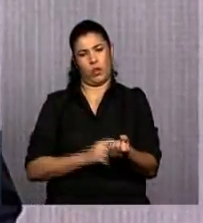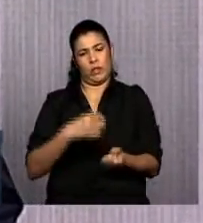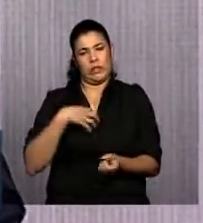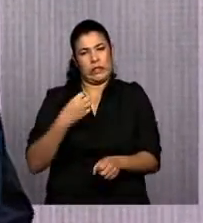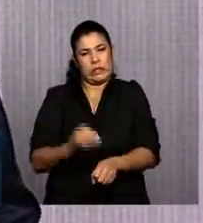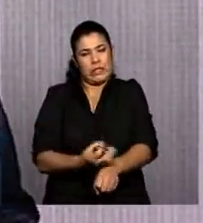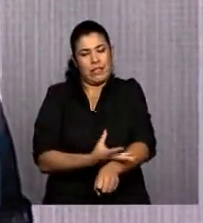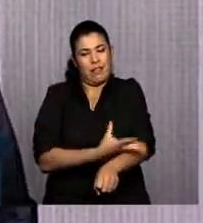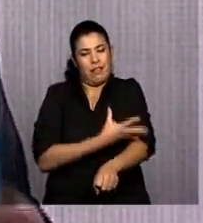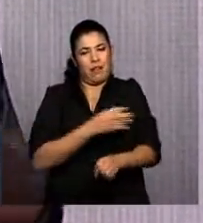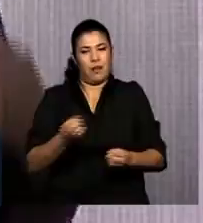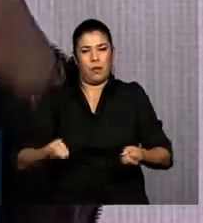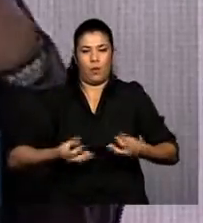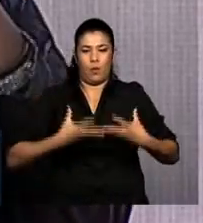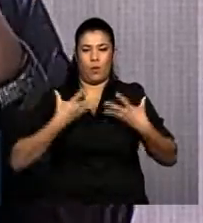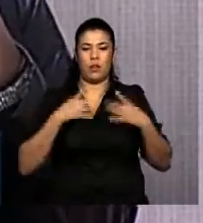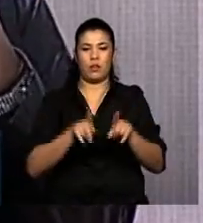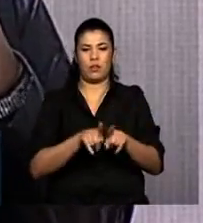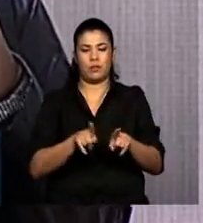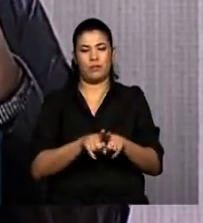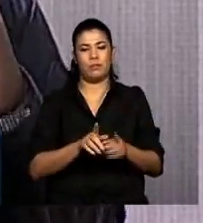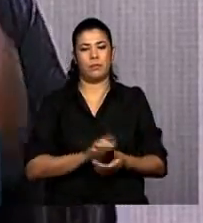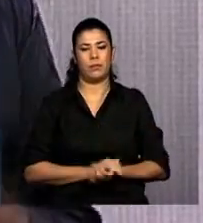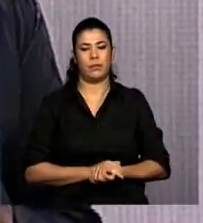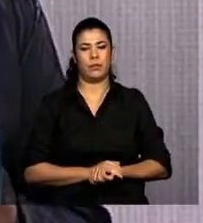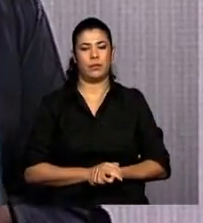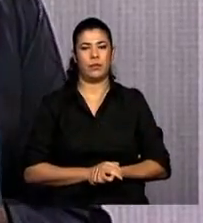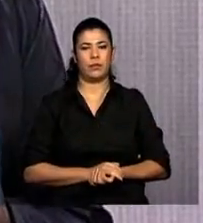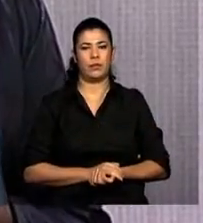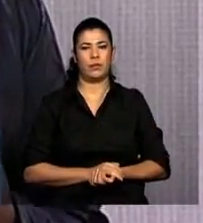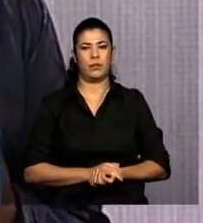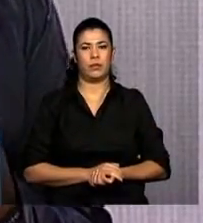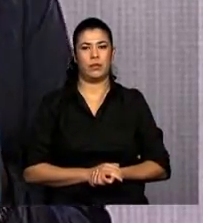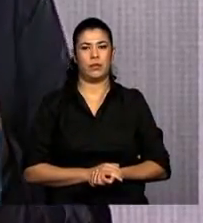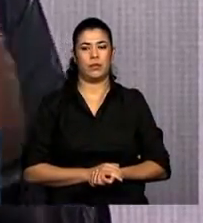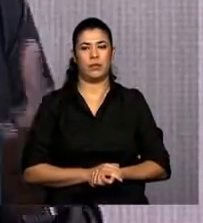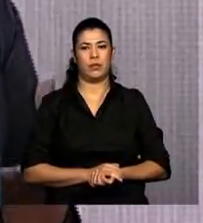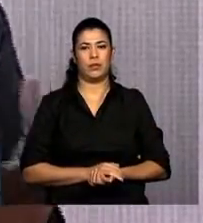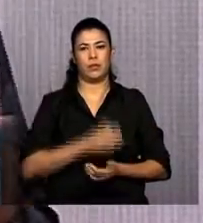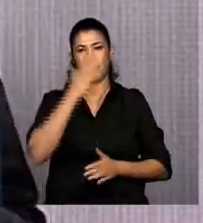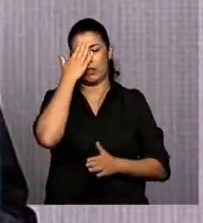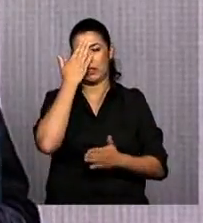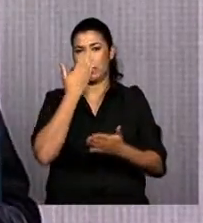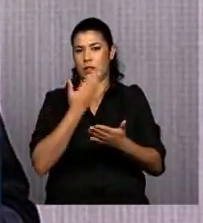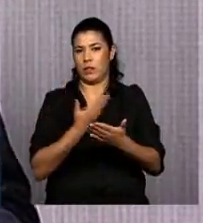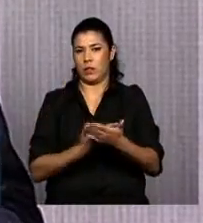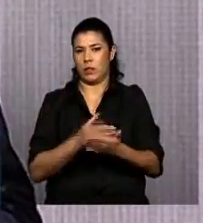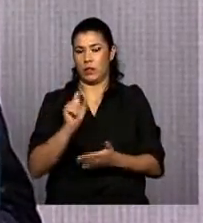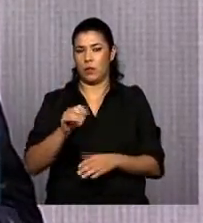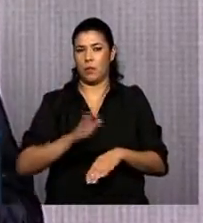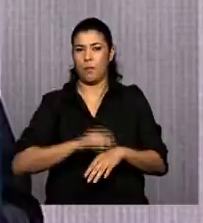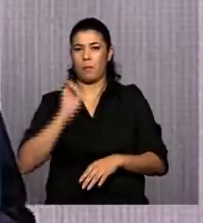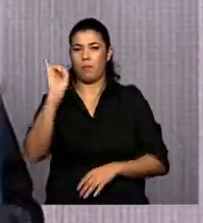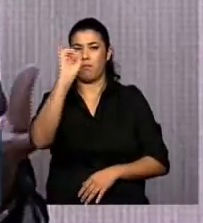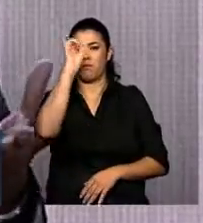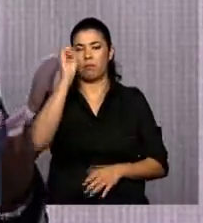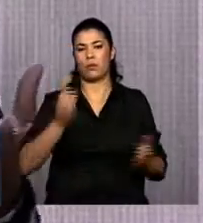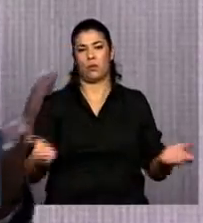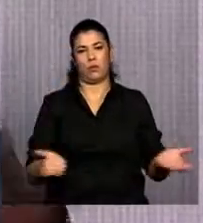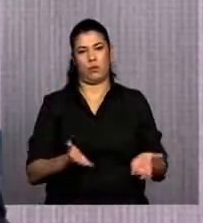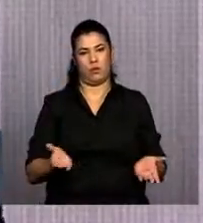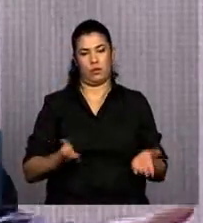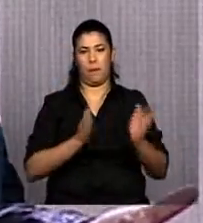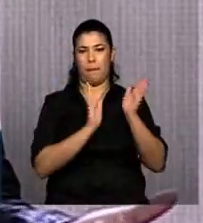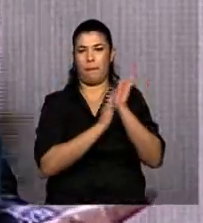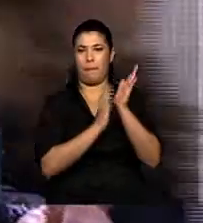circunda nesse momento. E eu acho que a fala mais importante nesse momento é parabenizar a